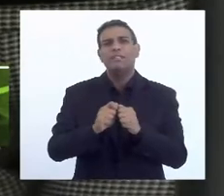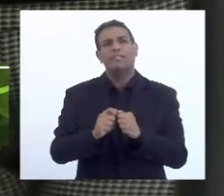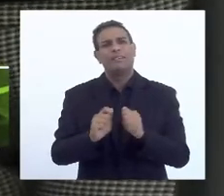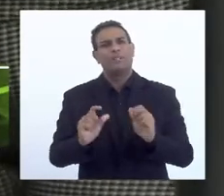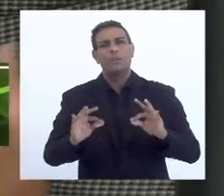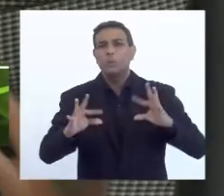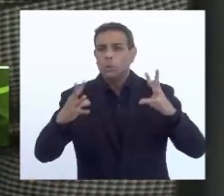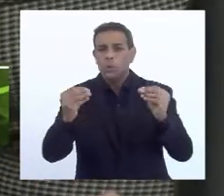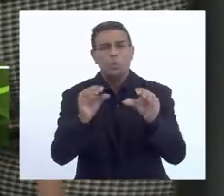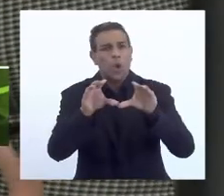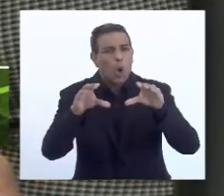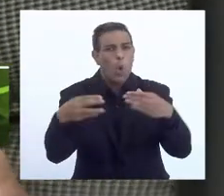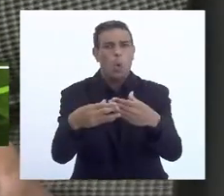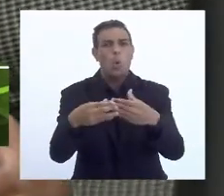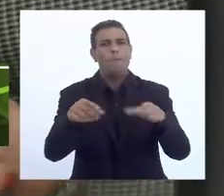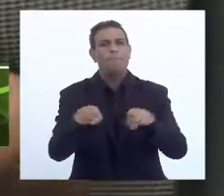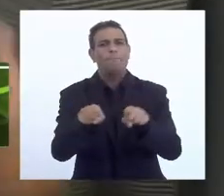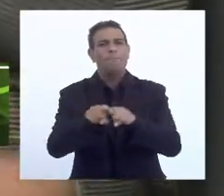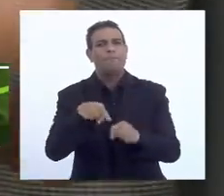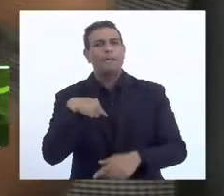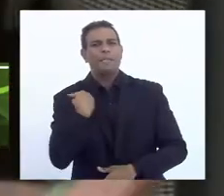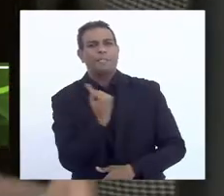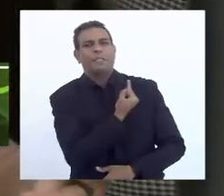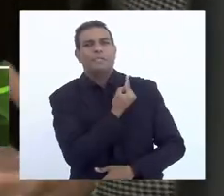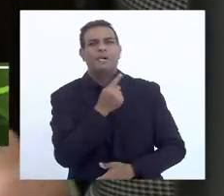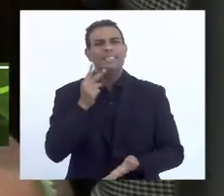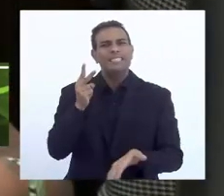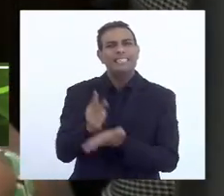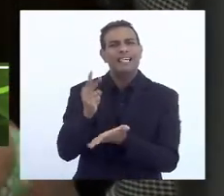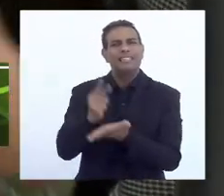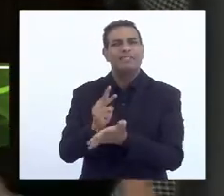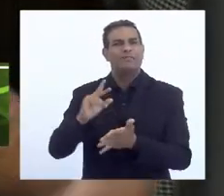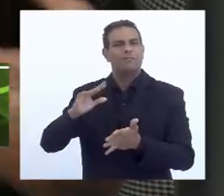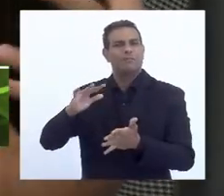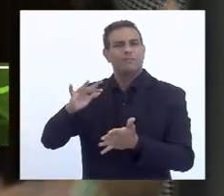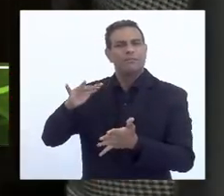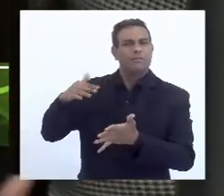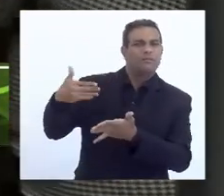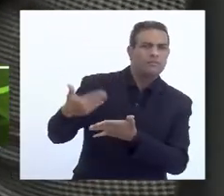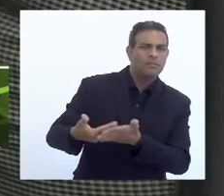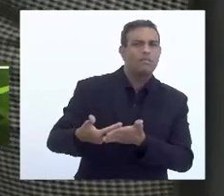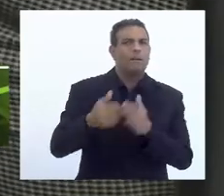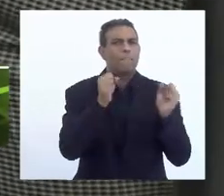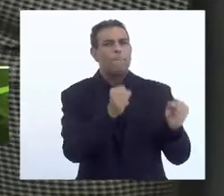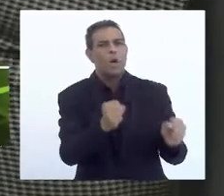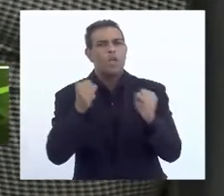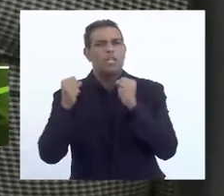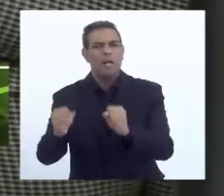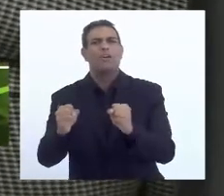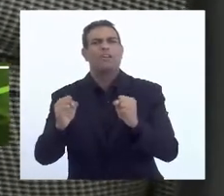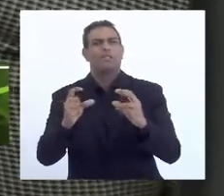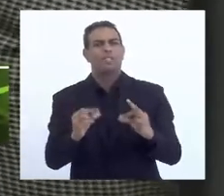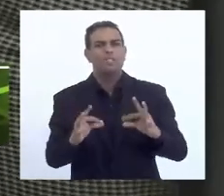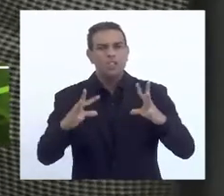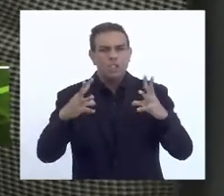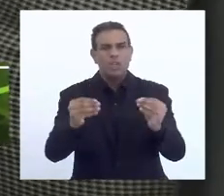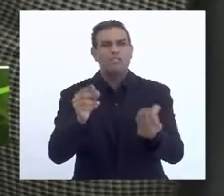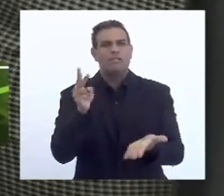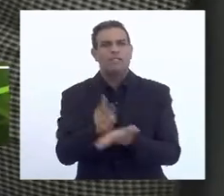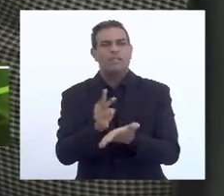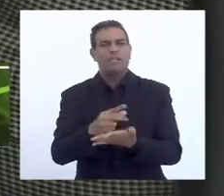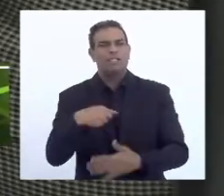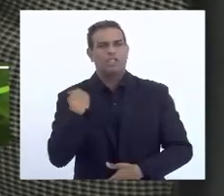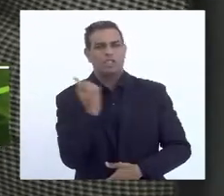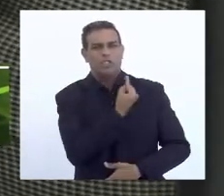mãos. A urgência ela vai se transformar cada vez mais em potência quando formos cada vez mais